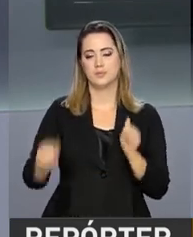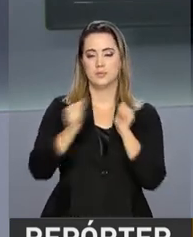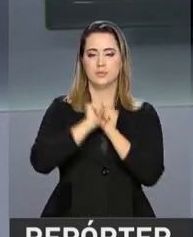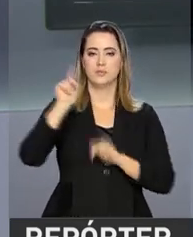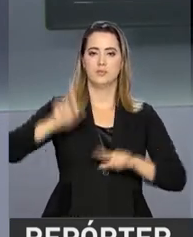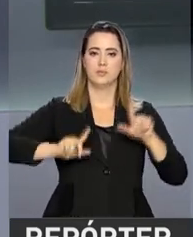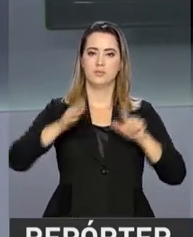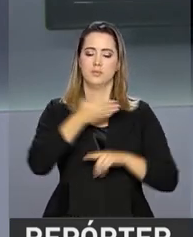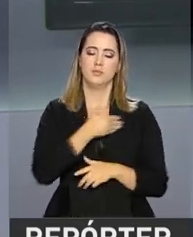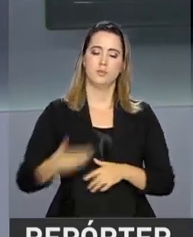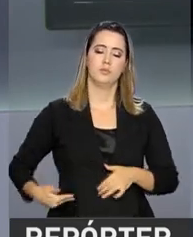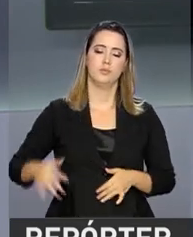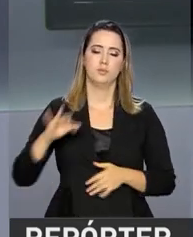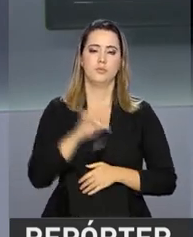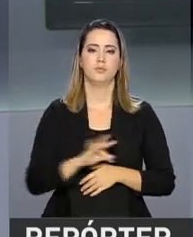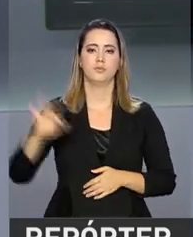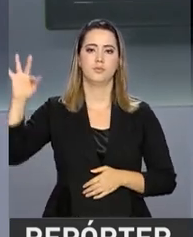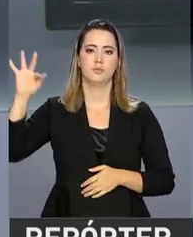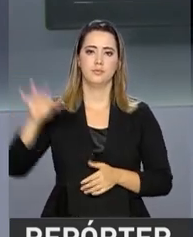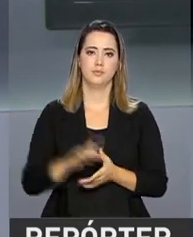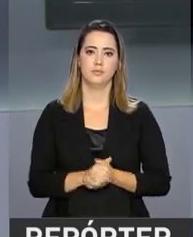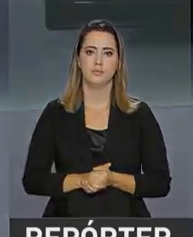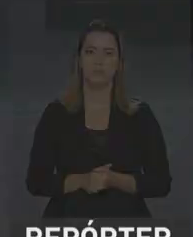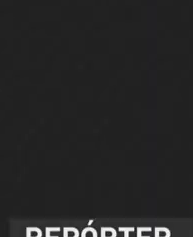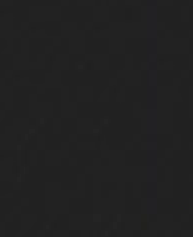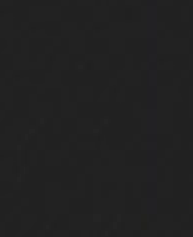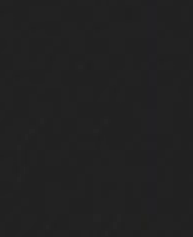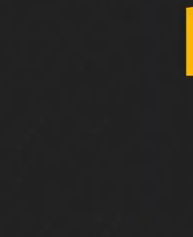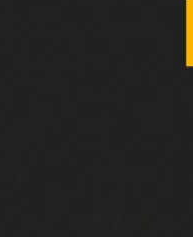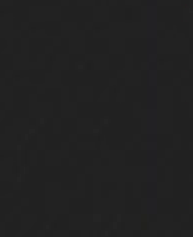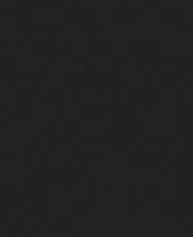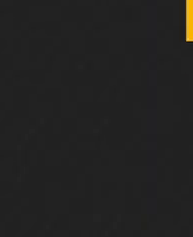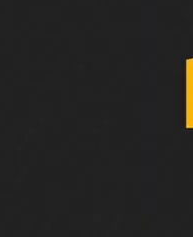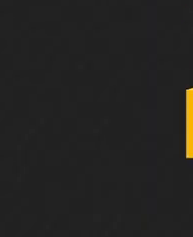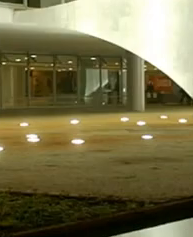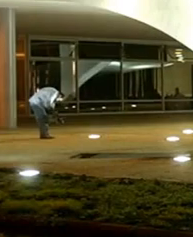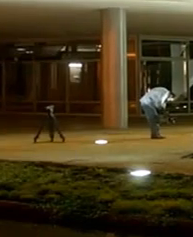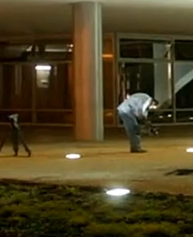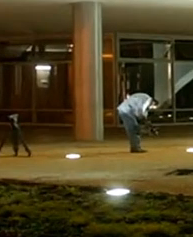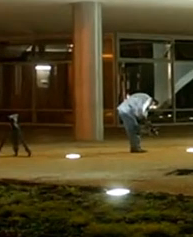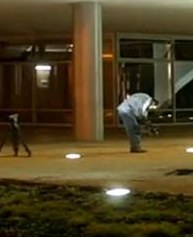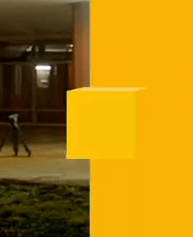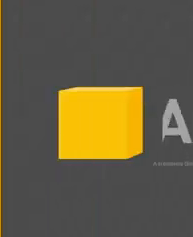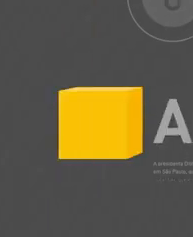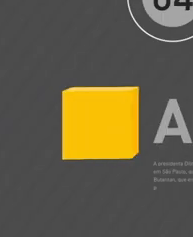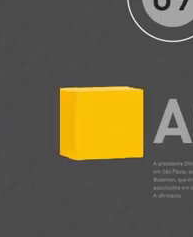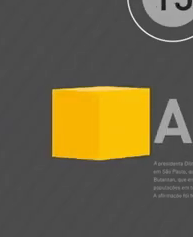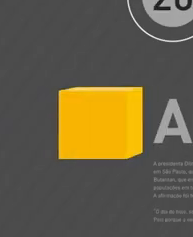Continue com a gente na NBR, a TV do Governo Federal.